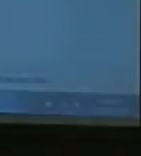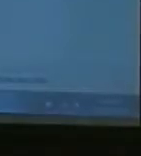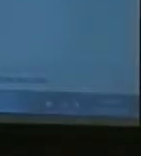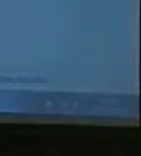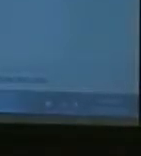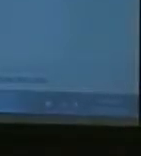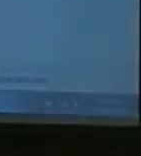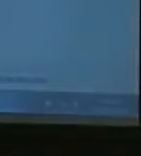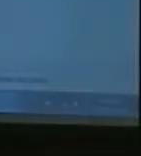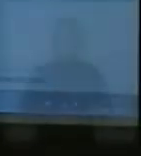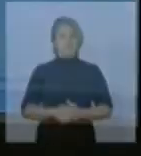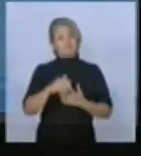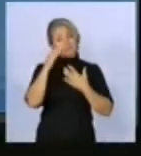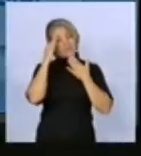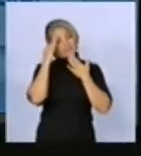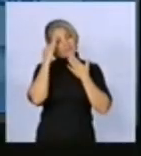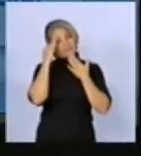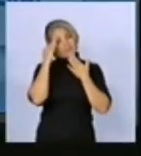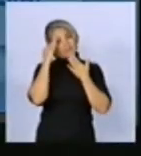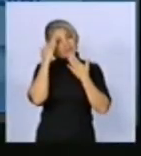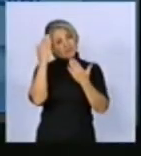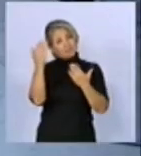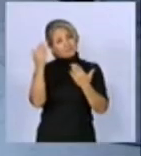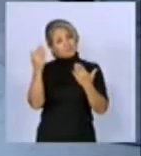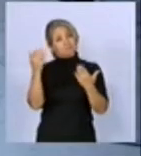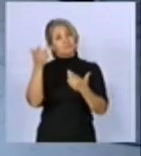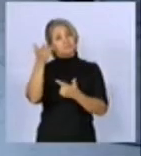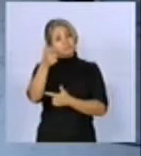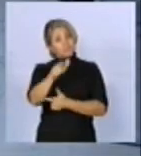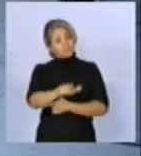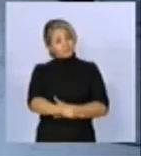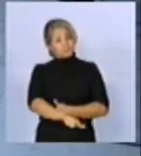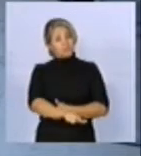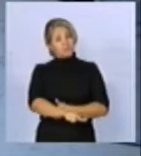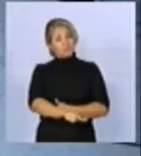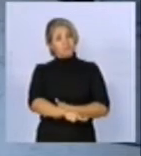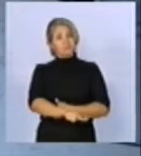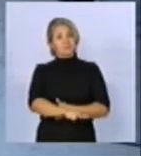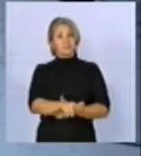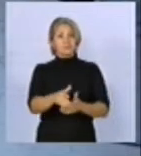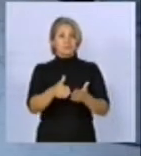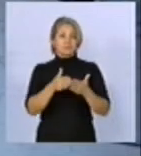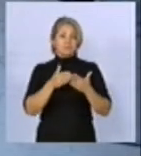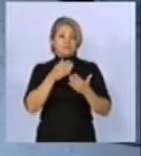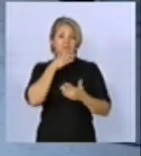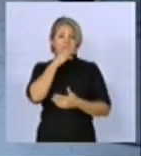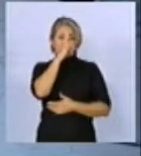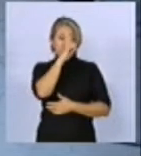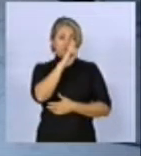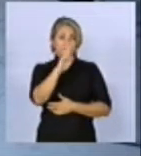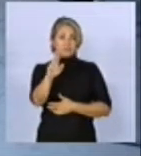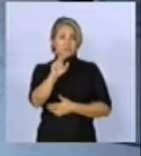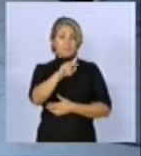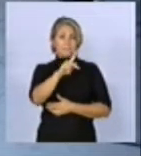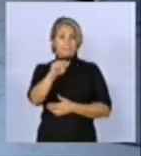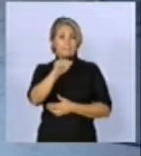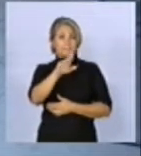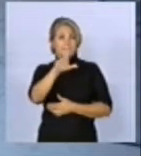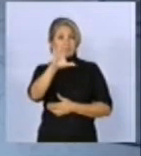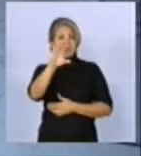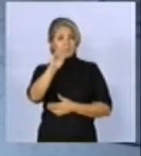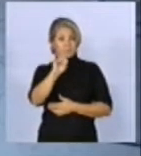e agradeço centro mais uma vez a intervenção do Doutor Paulo Henrique